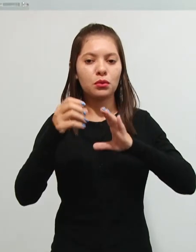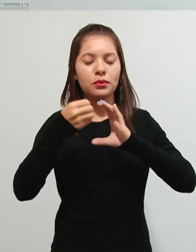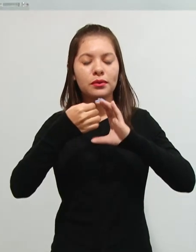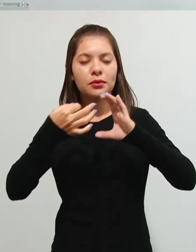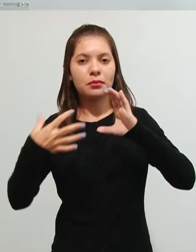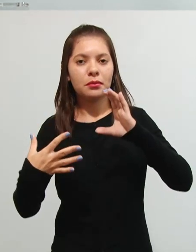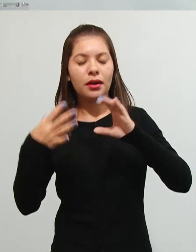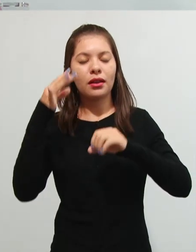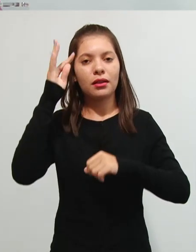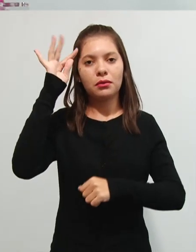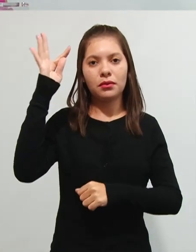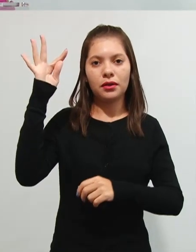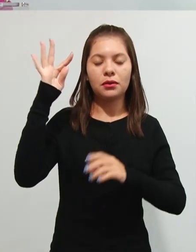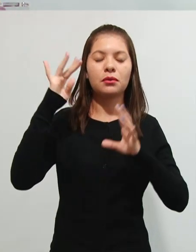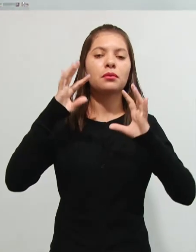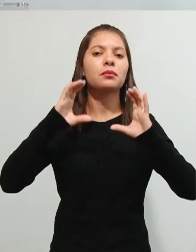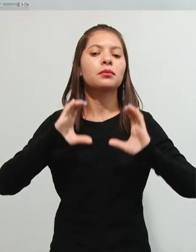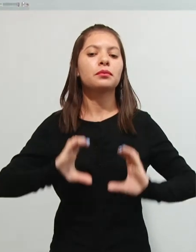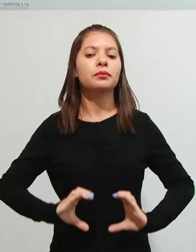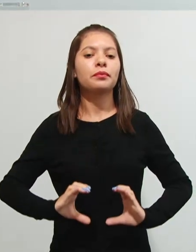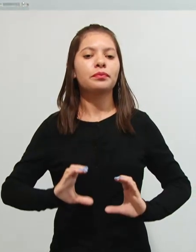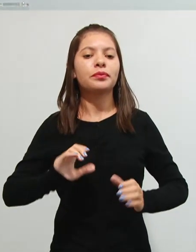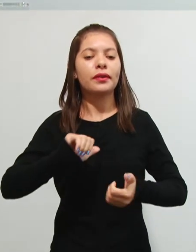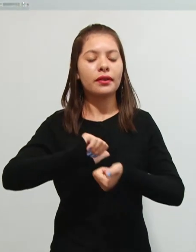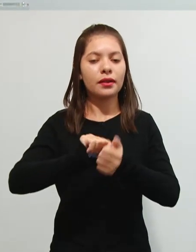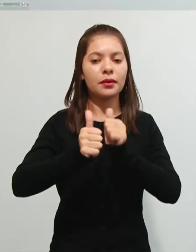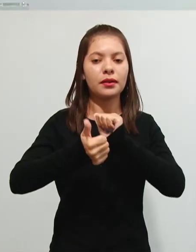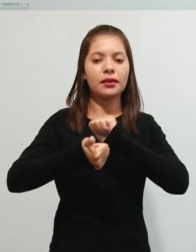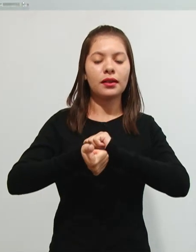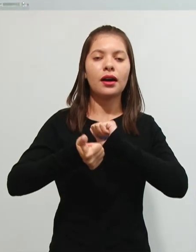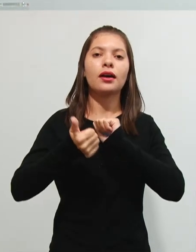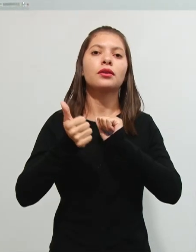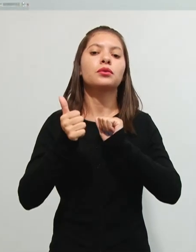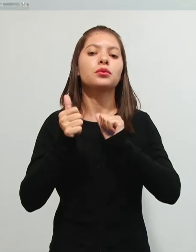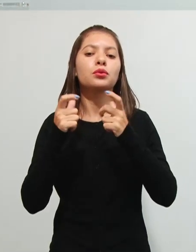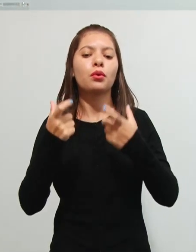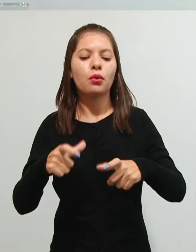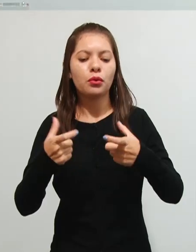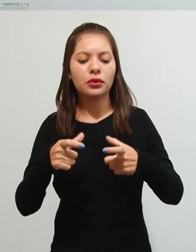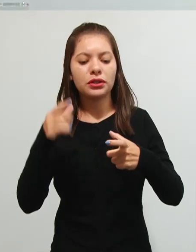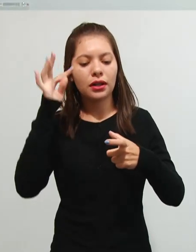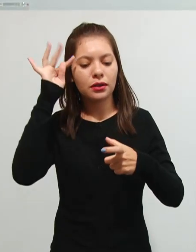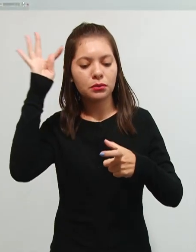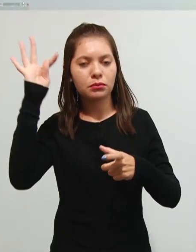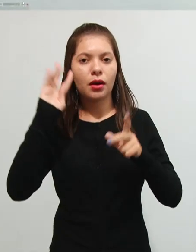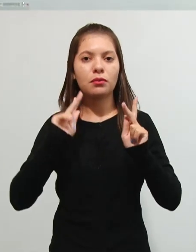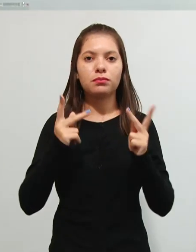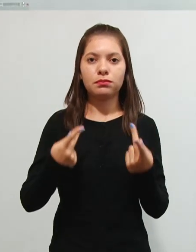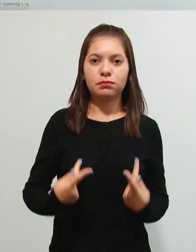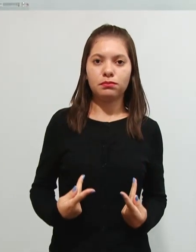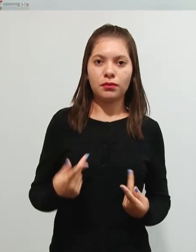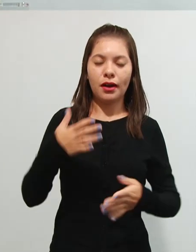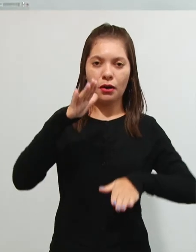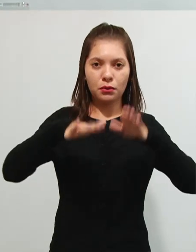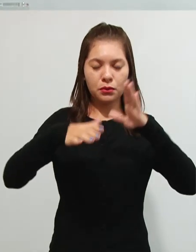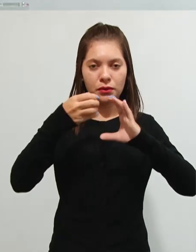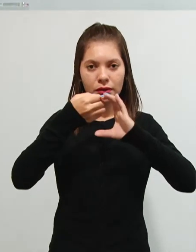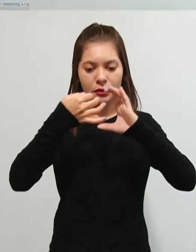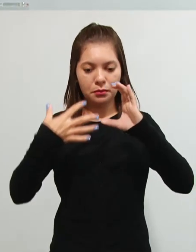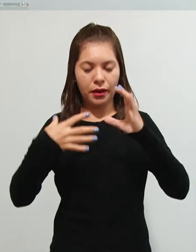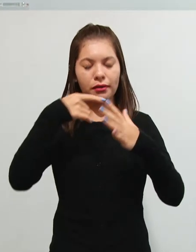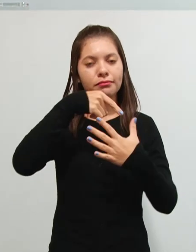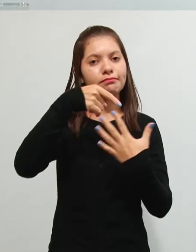teoria comportamentalista são adaptados na teoria humanista e alguns aspectos das teorias cognitivistas